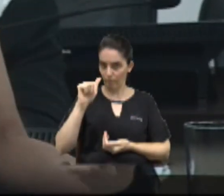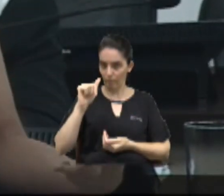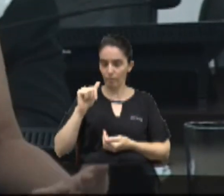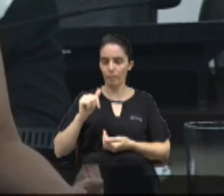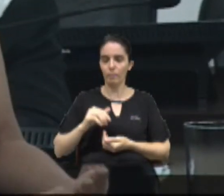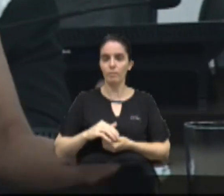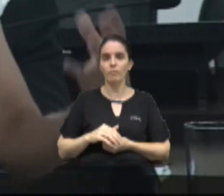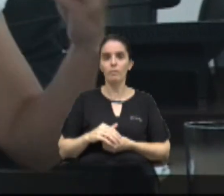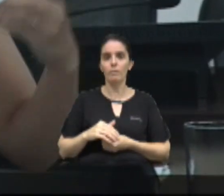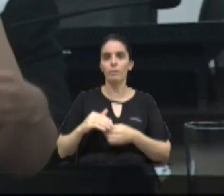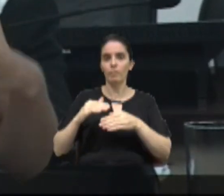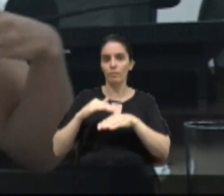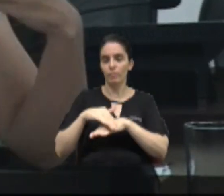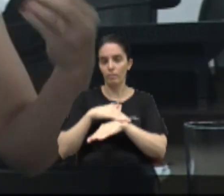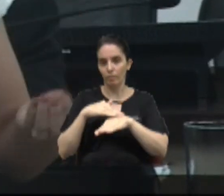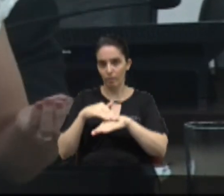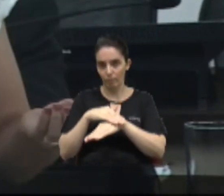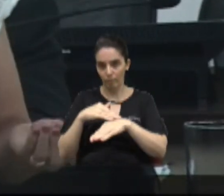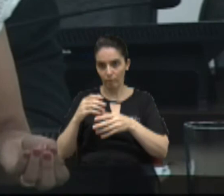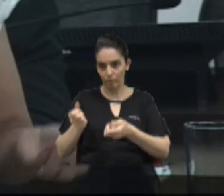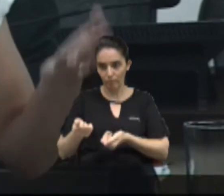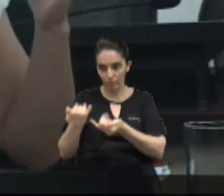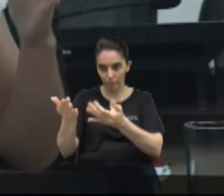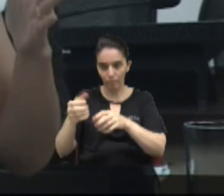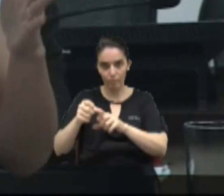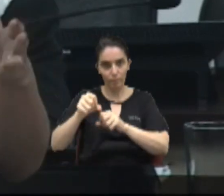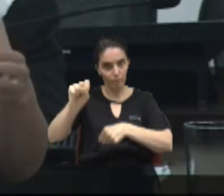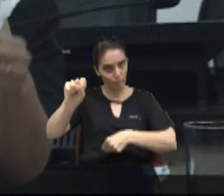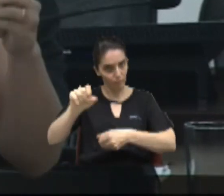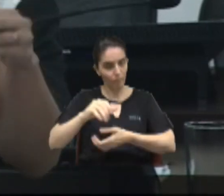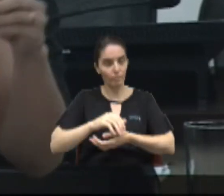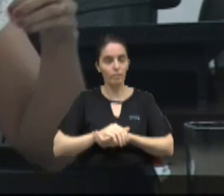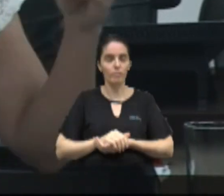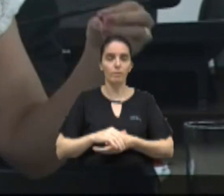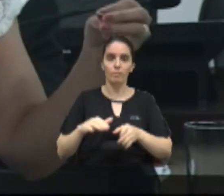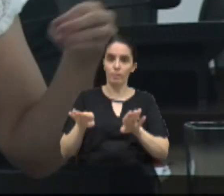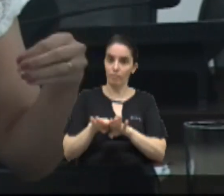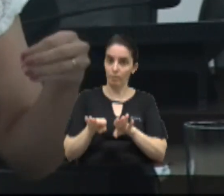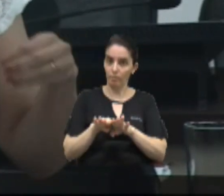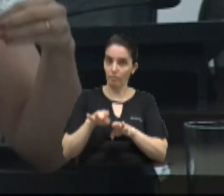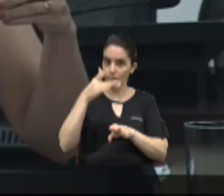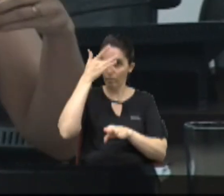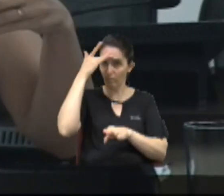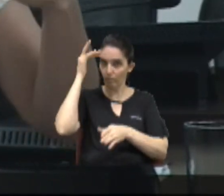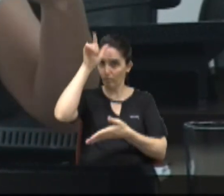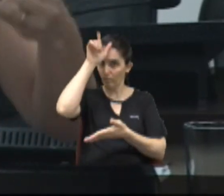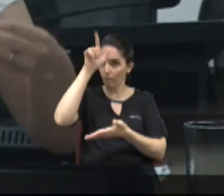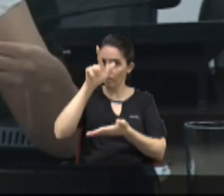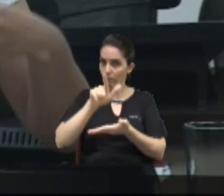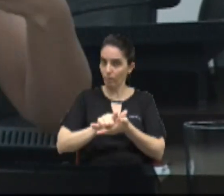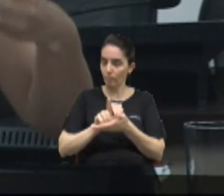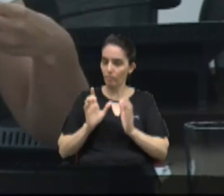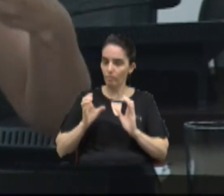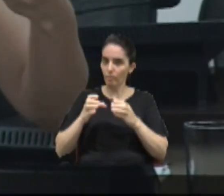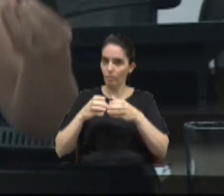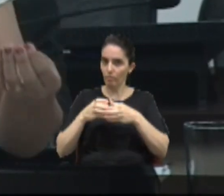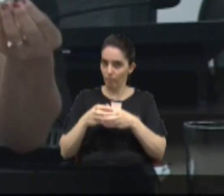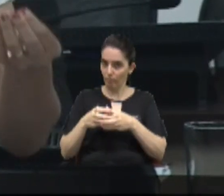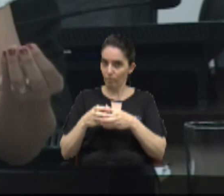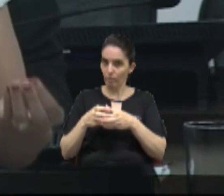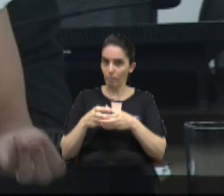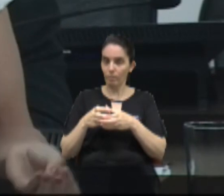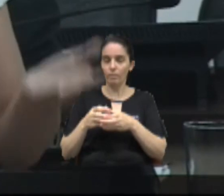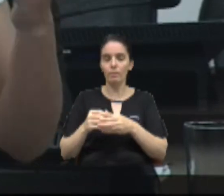estreitar esses laços, fazer a entrega de ofício, fiz com que essas pessoas, líderes de comunidades, líderes de